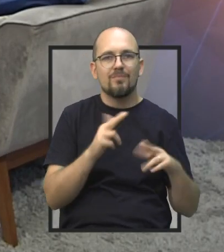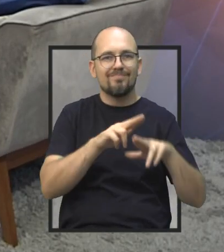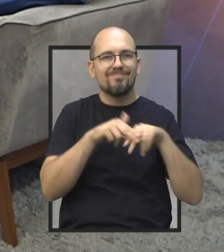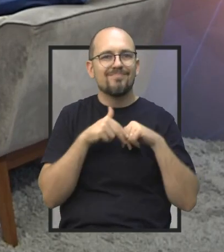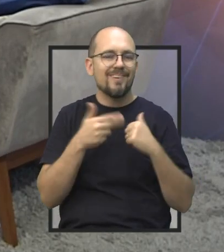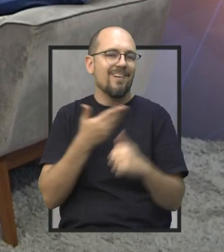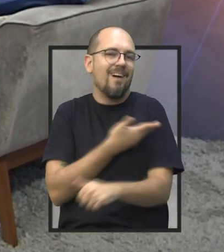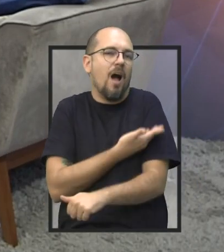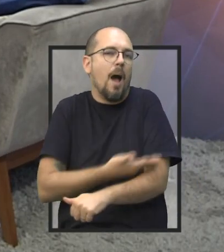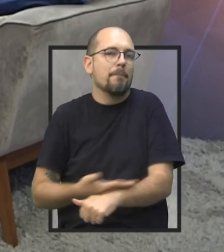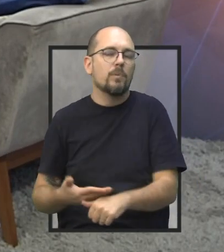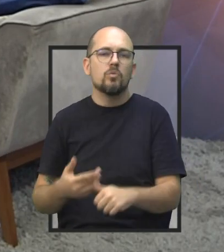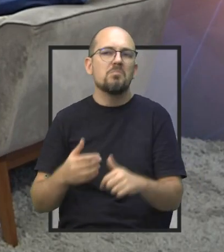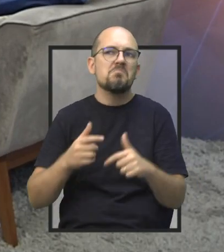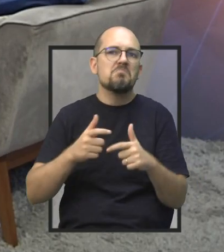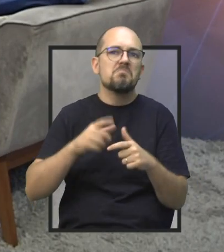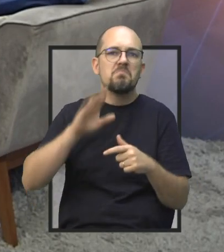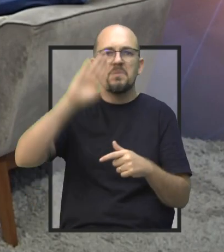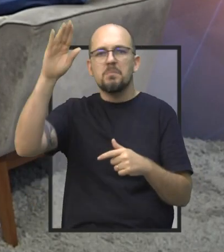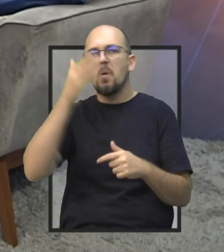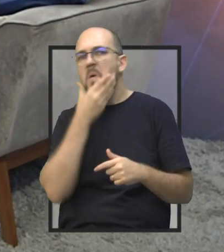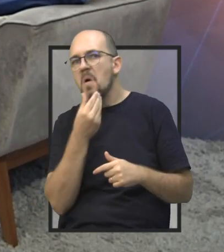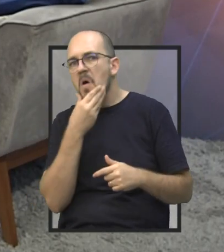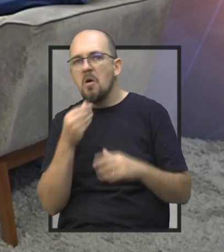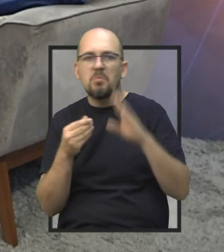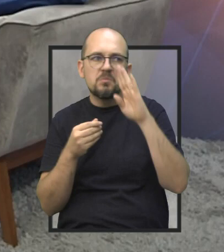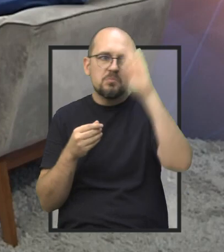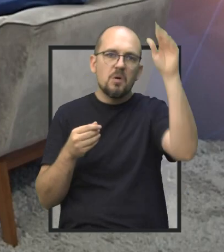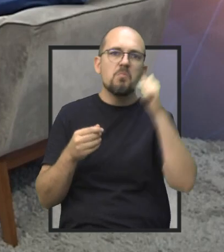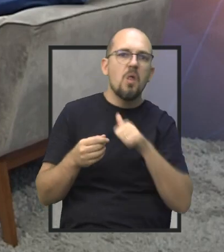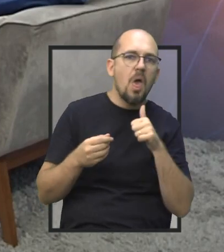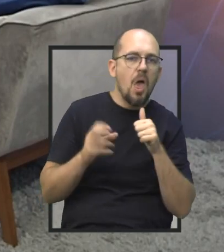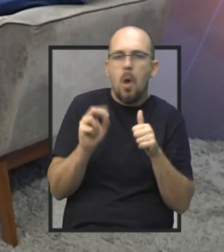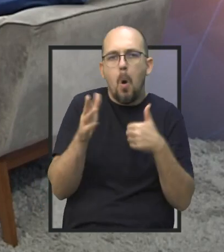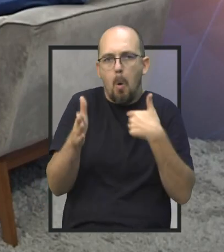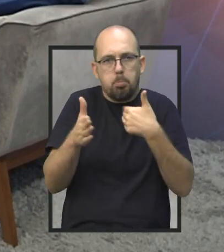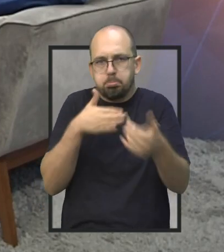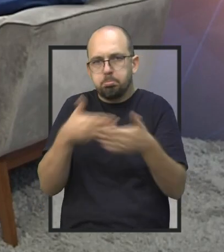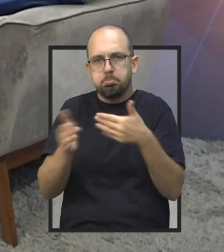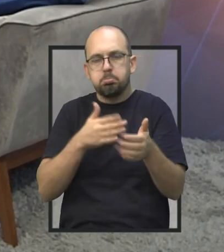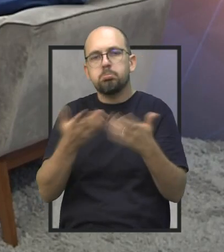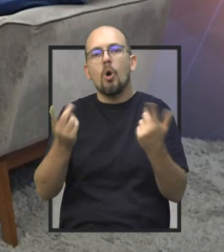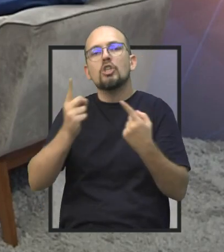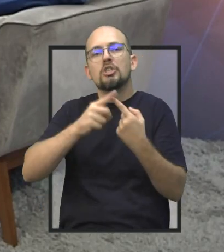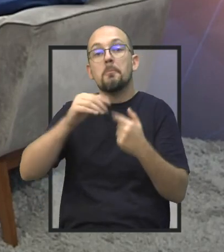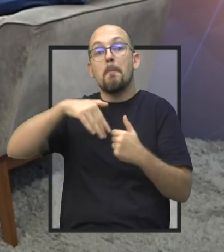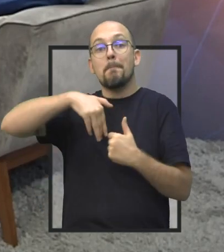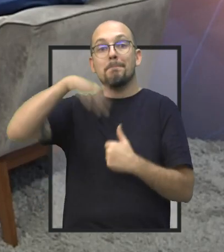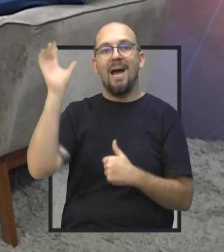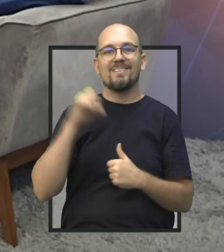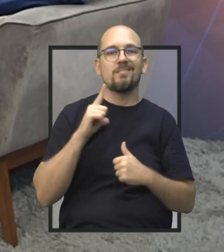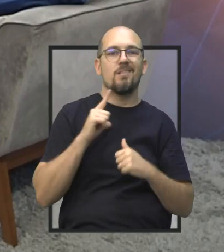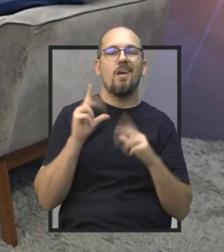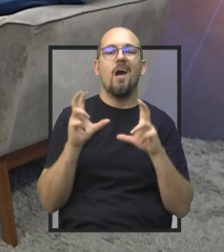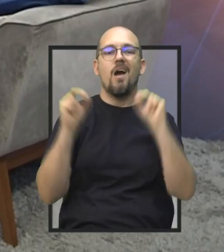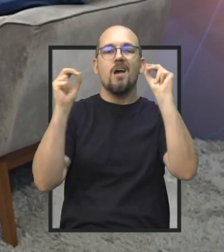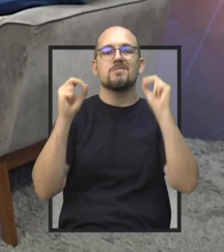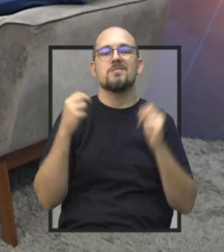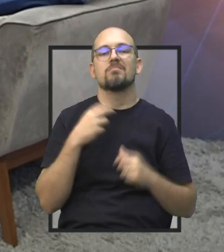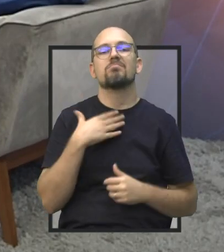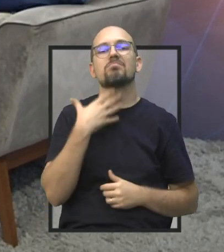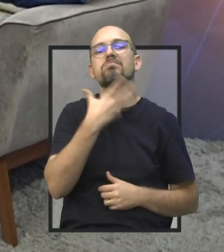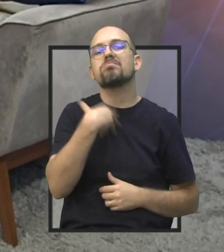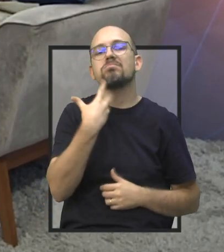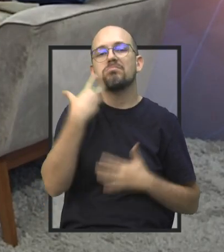hábitos, é mais prevalente em homem, mais prevalente em mulher, ou toda a população está suscetível também a esse tipo